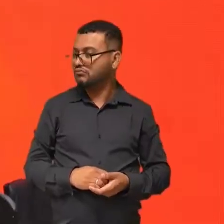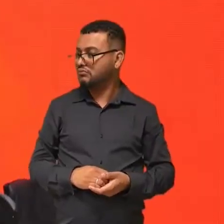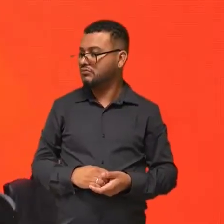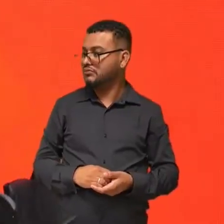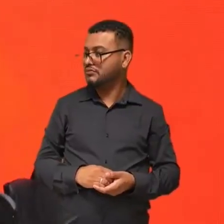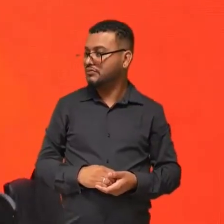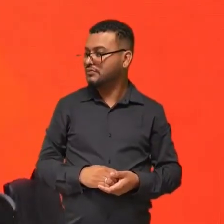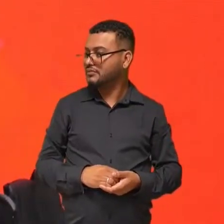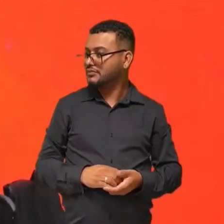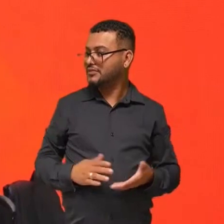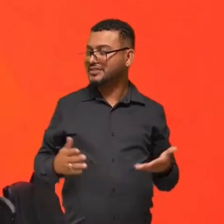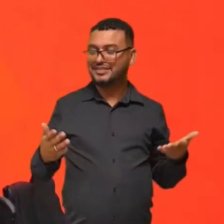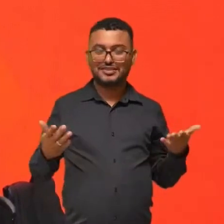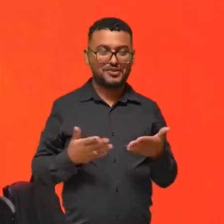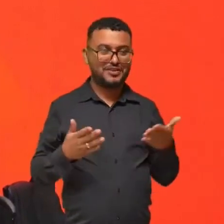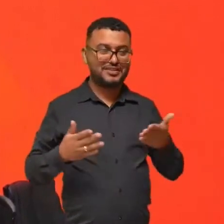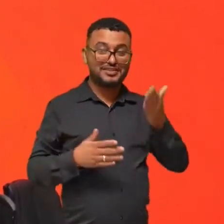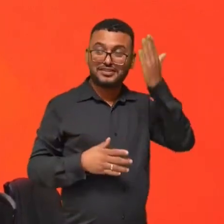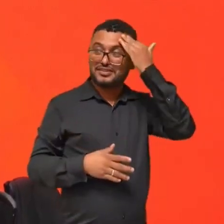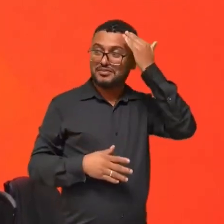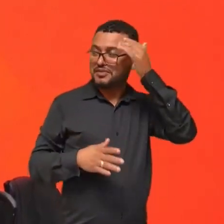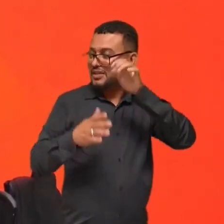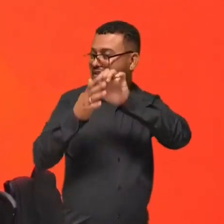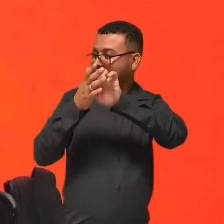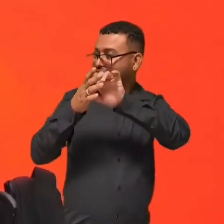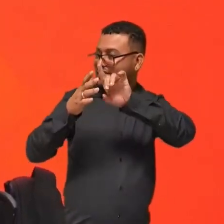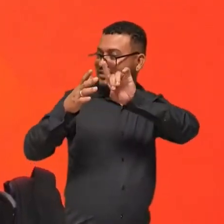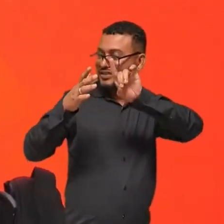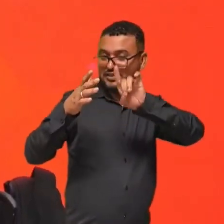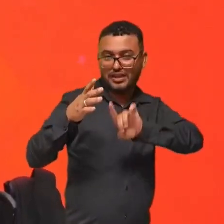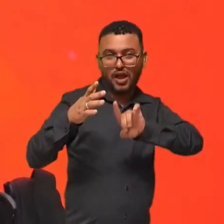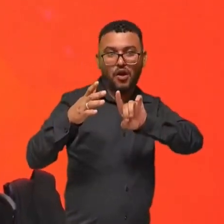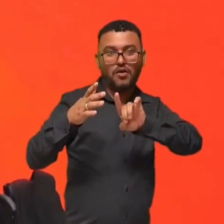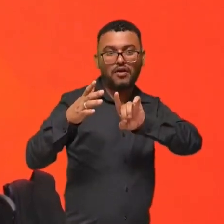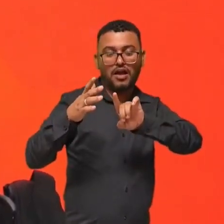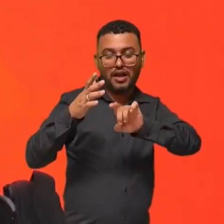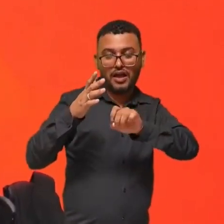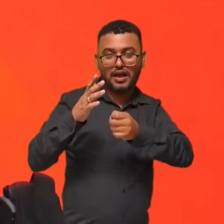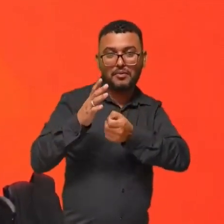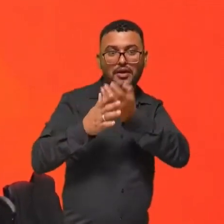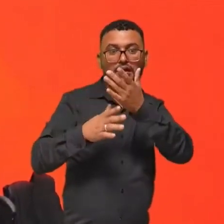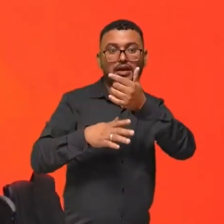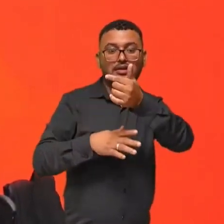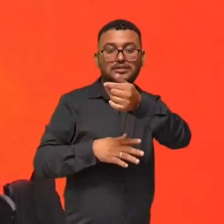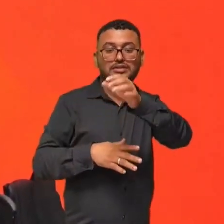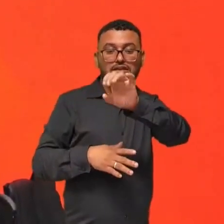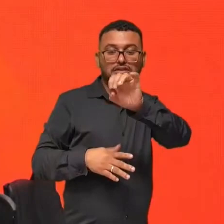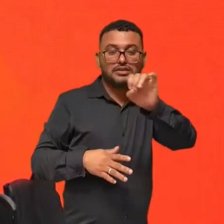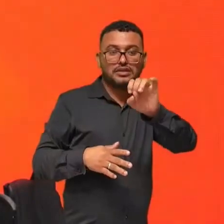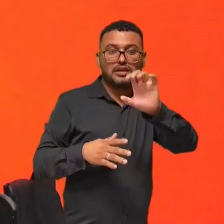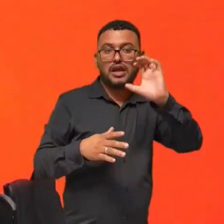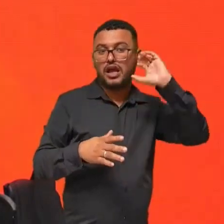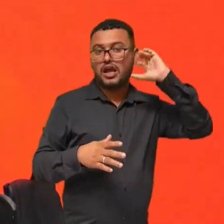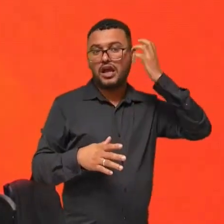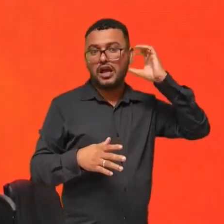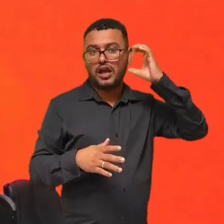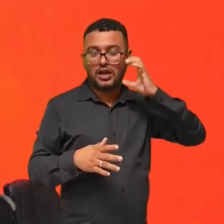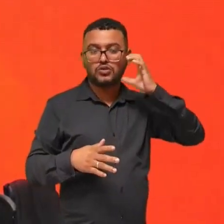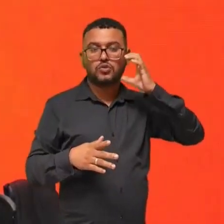então, que está abrindo, são mais de 700 rádios comunitárias. Então, é uma dimensão bastante